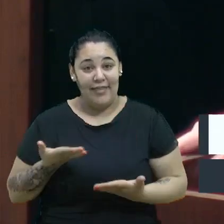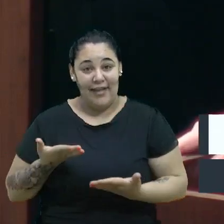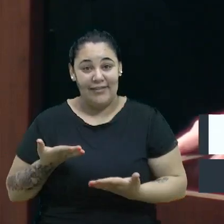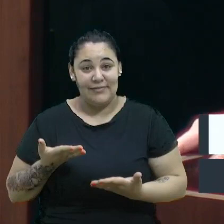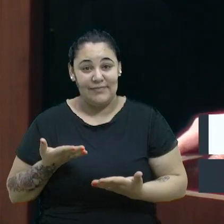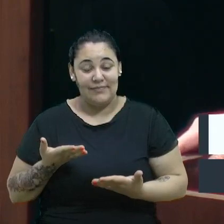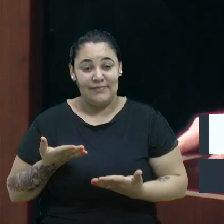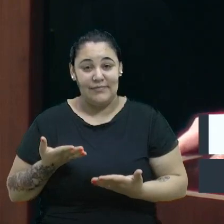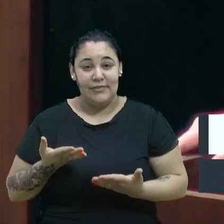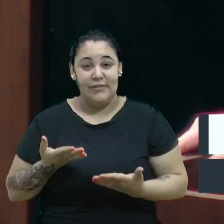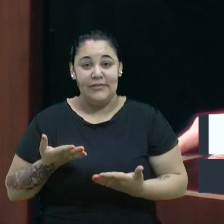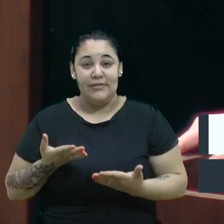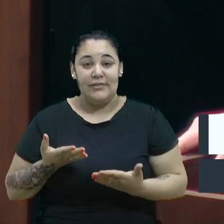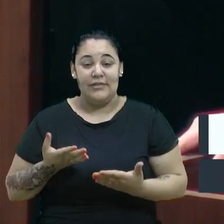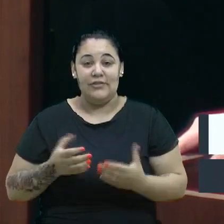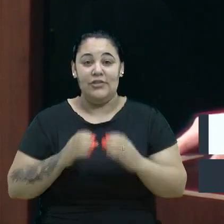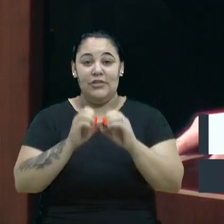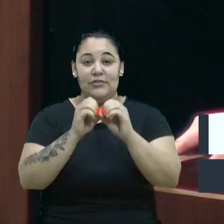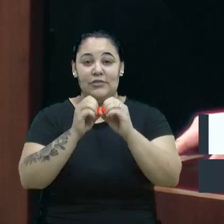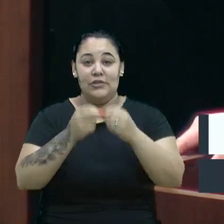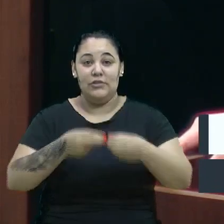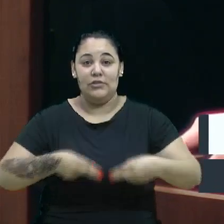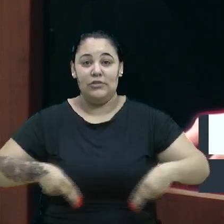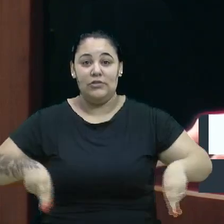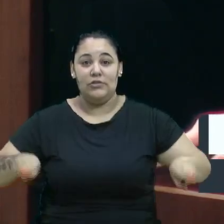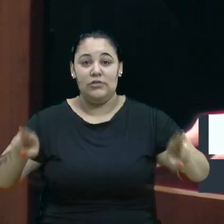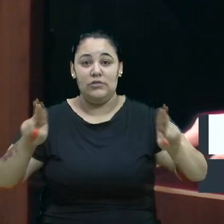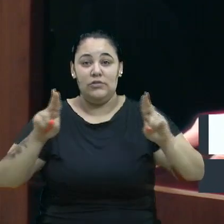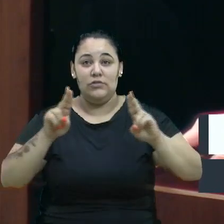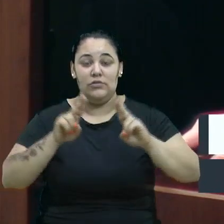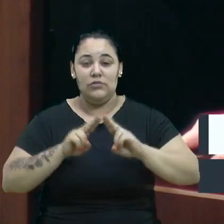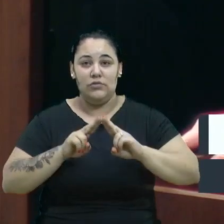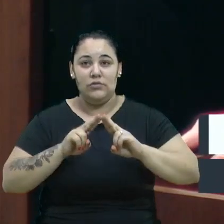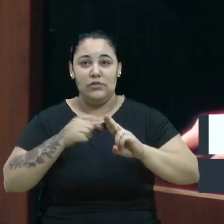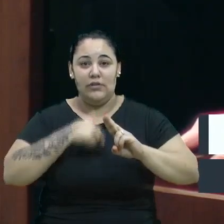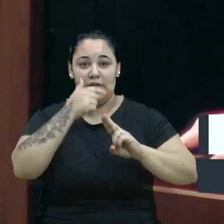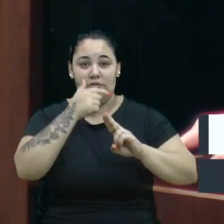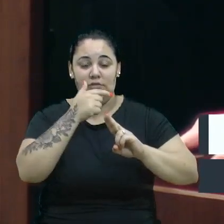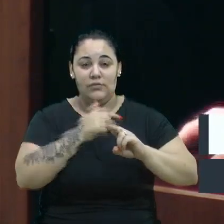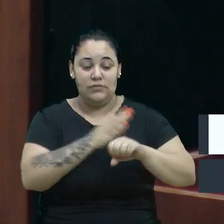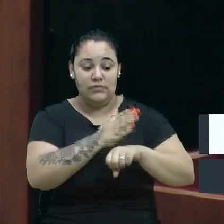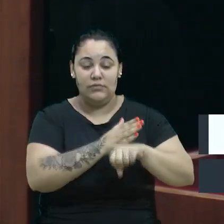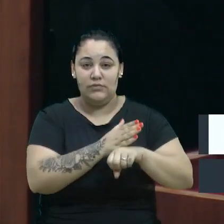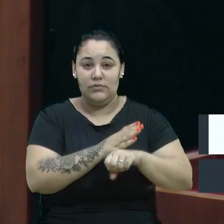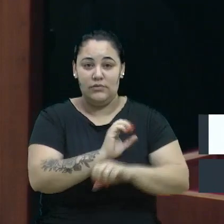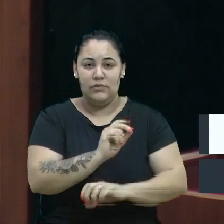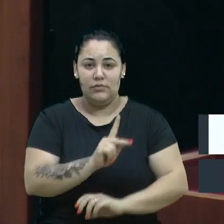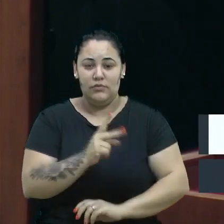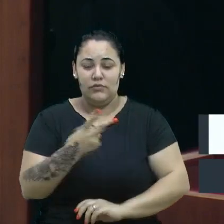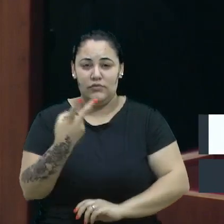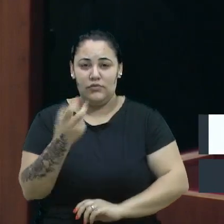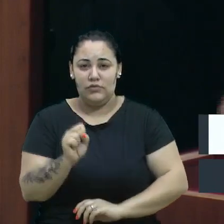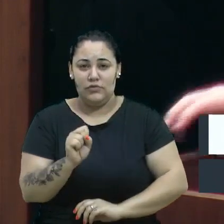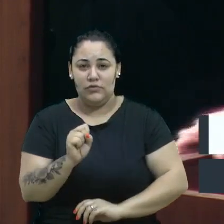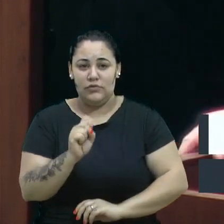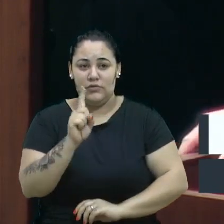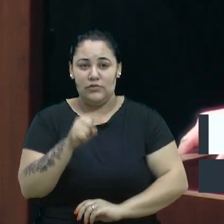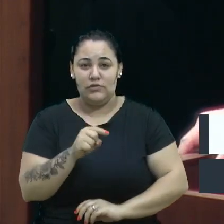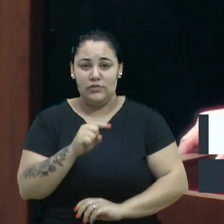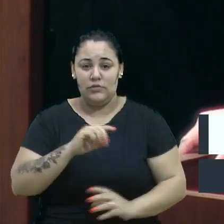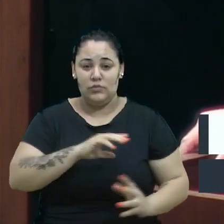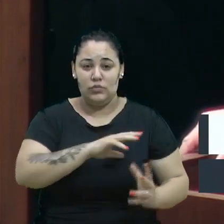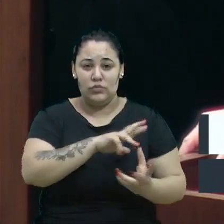Nações Unidas para participar da COP28, que é a Conferência Global do